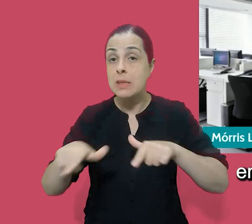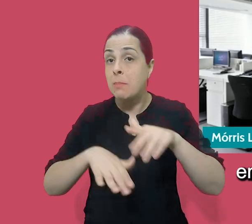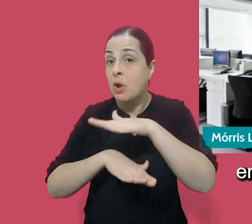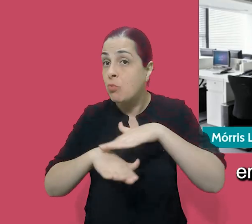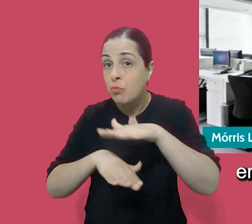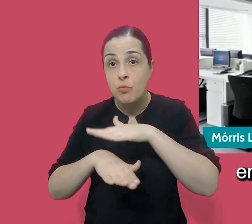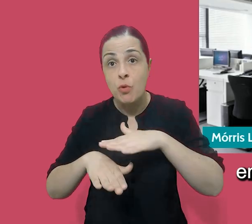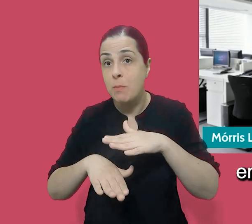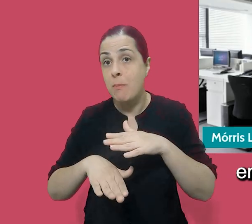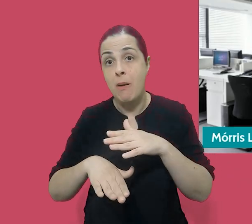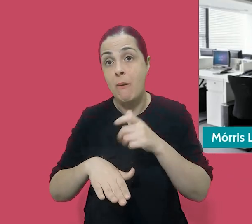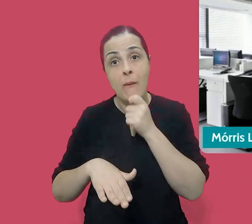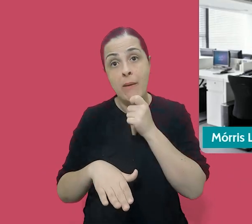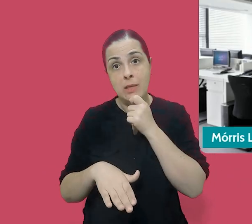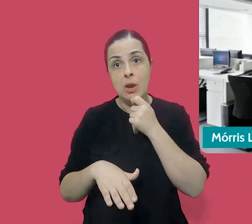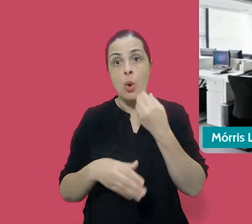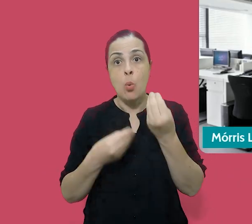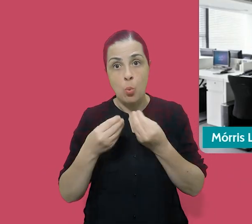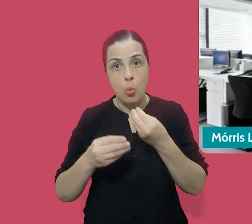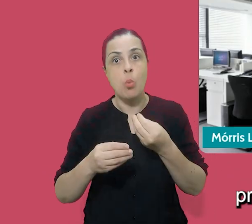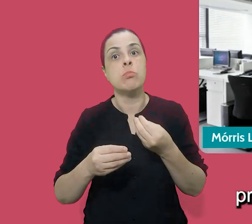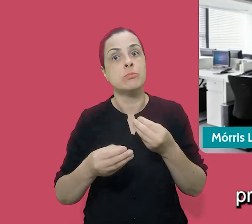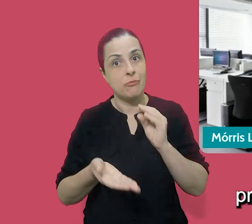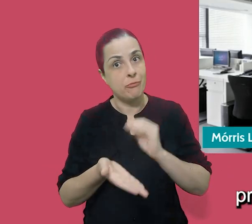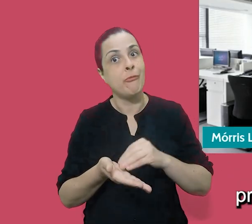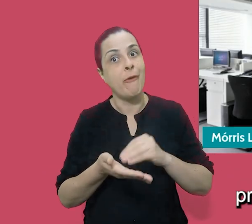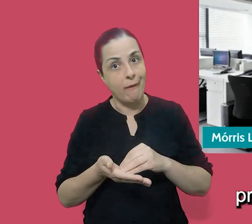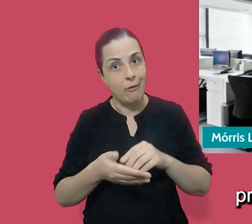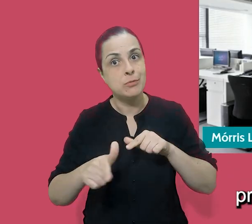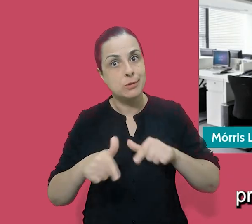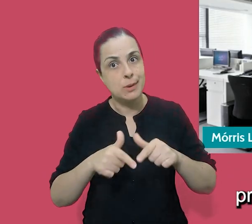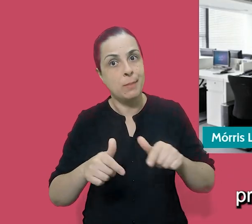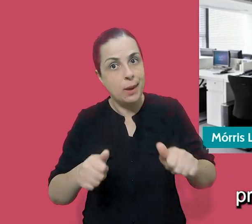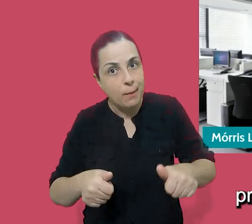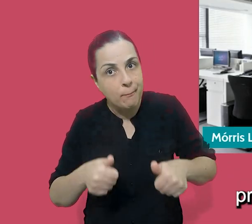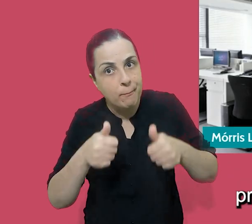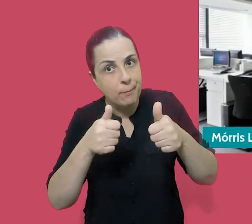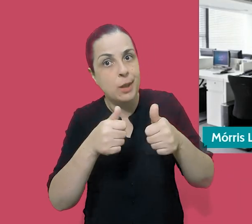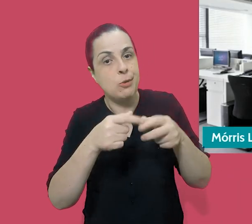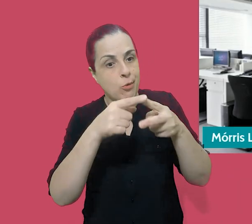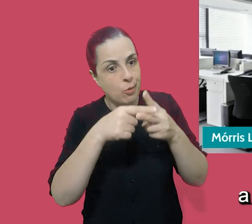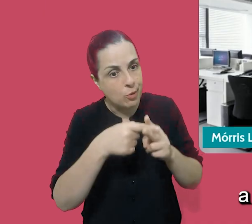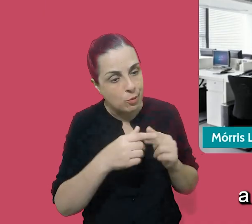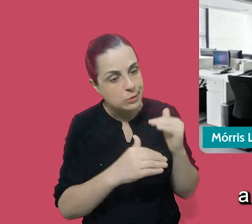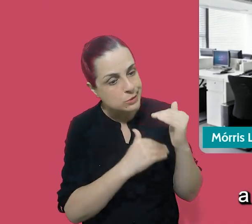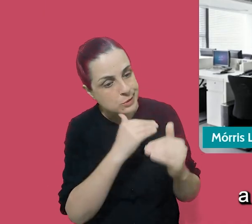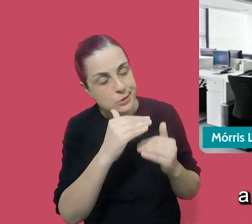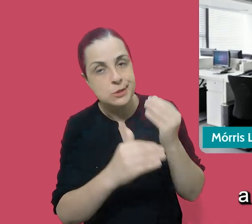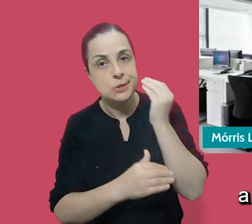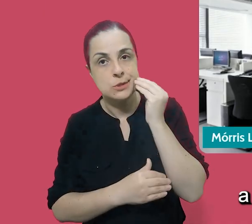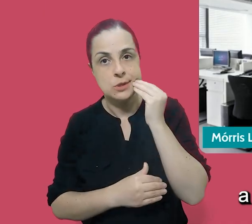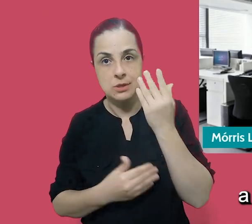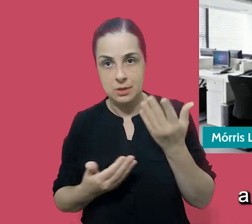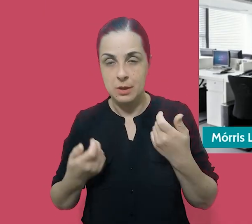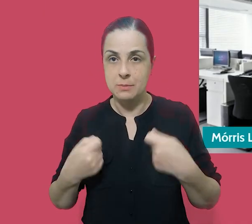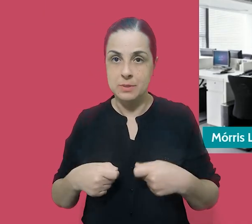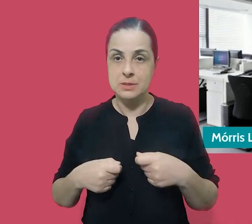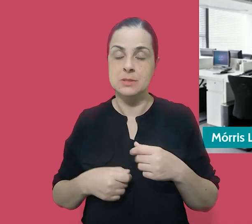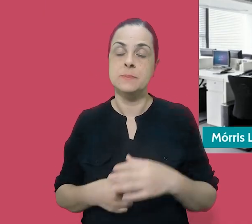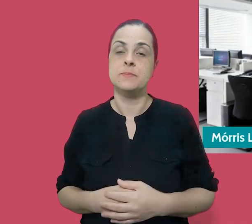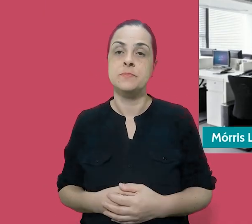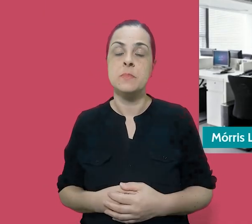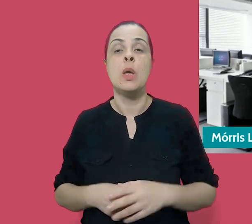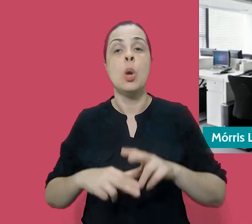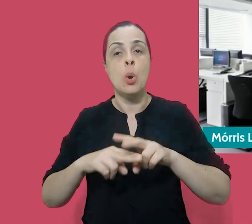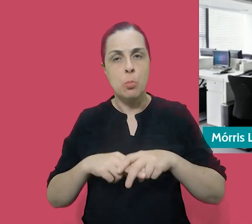muito profundo para trabalhar. Por isso que a gente todo ano praticamente lança estudos, a gente leva isso para a mídia,